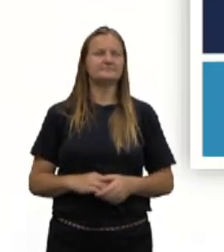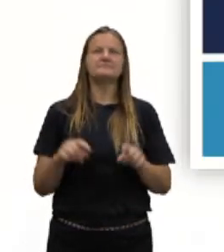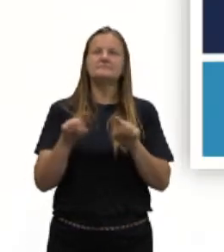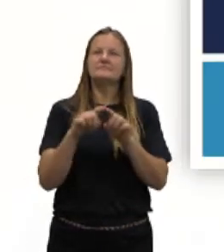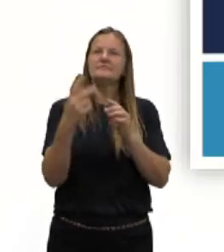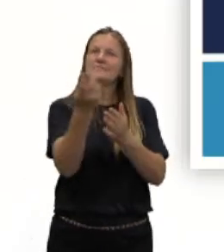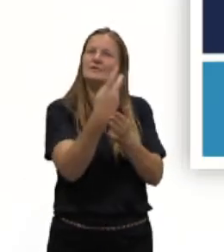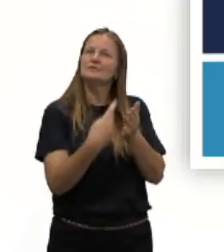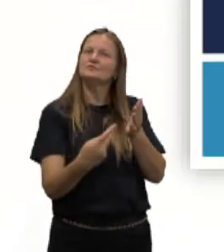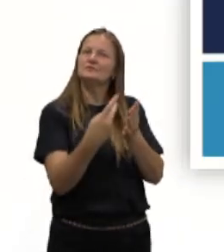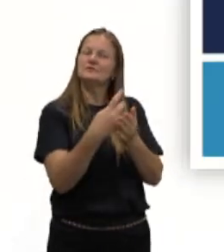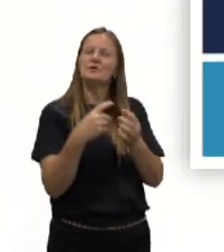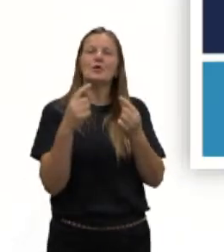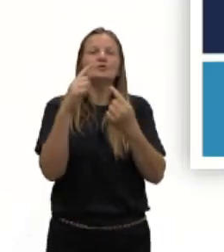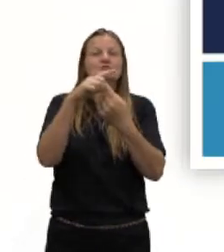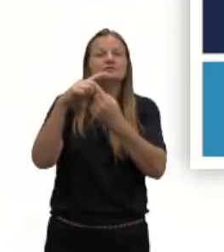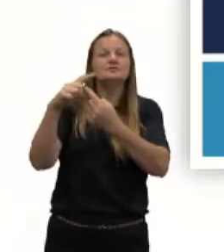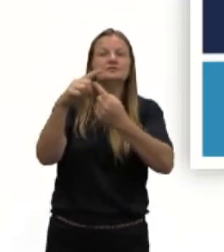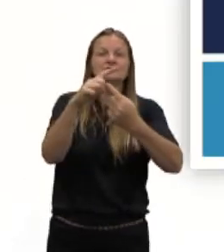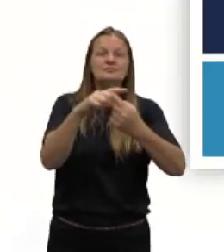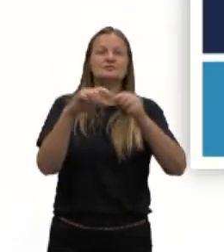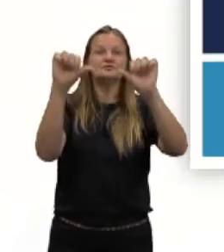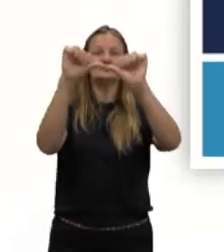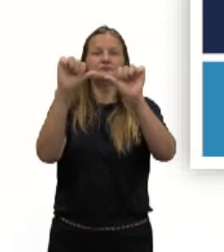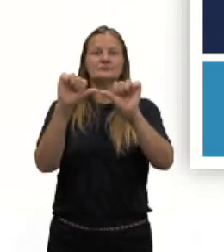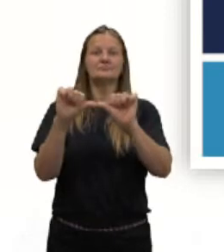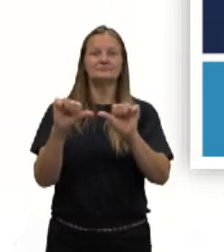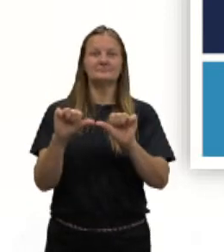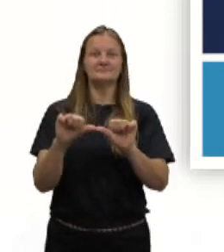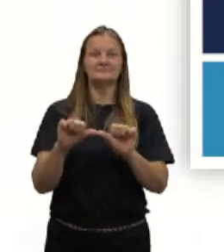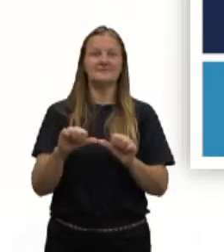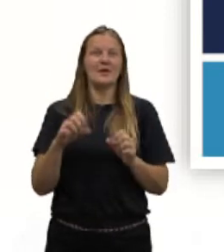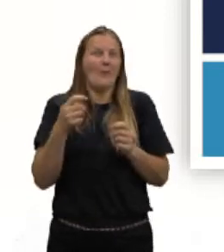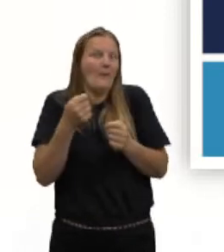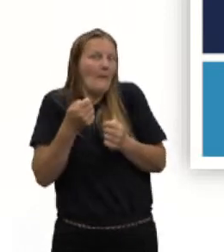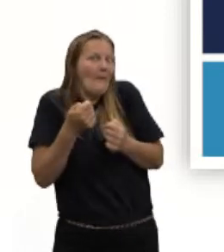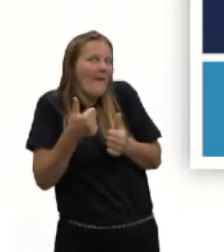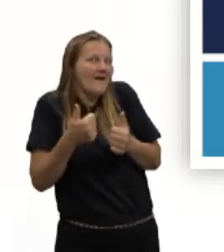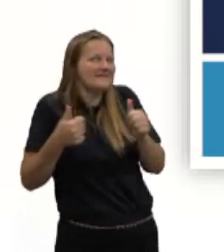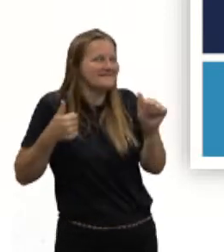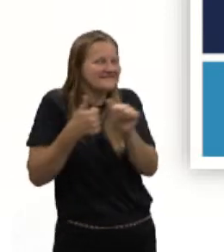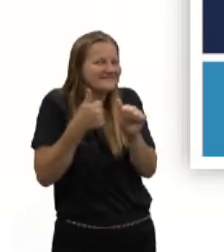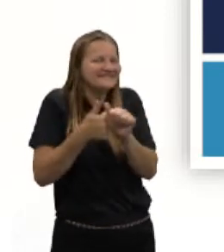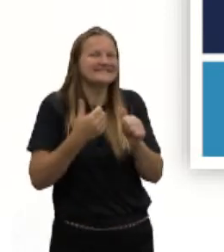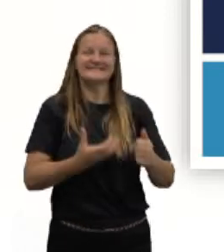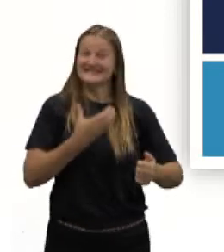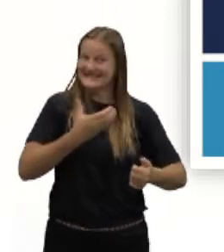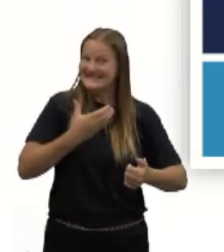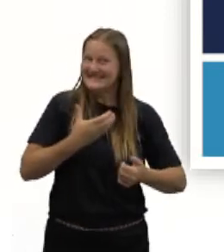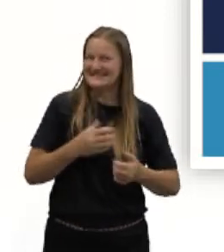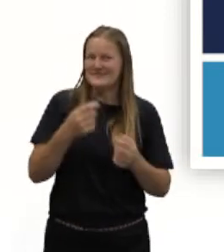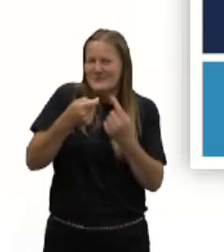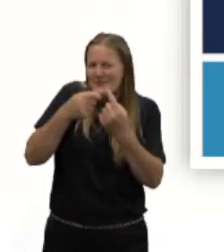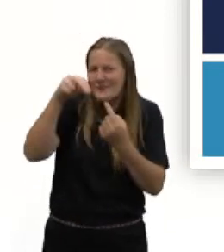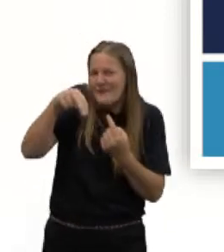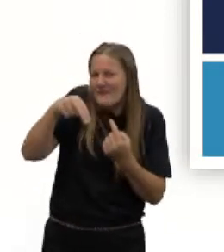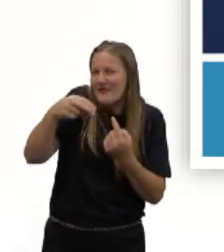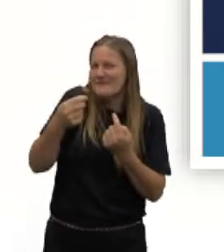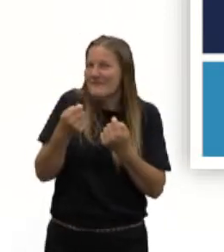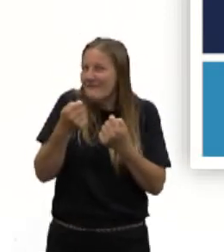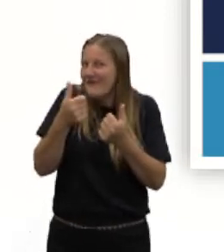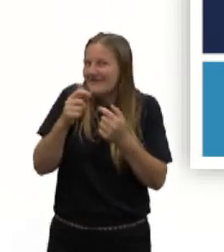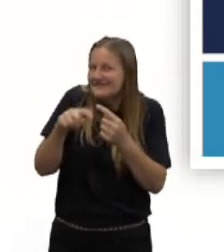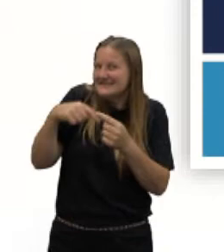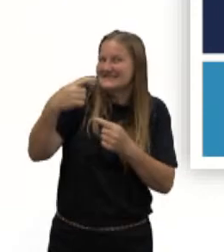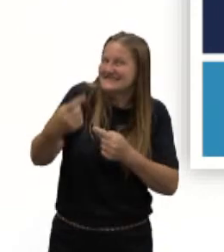Aqui eu trago, então, alguns tipos de simetria, né? Já estamos aqui chegando no final do mês de novembro, né?